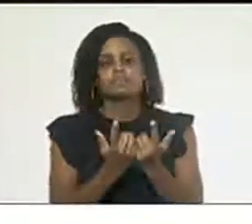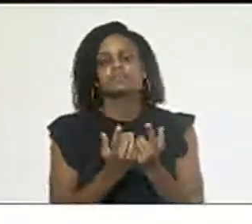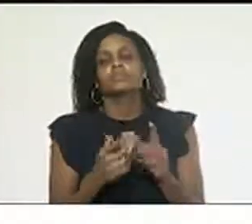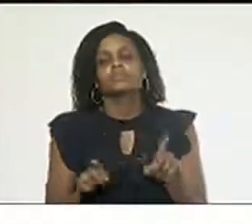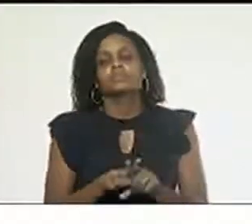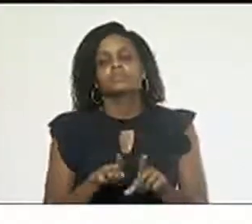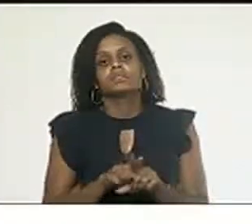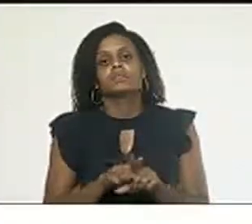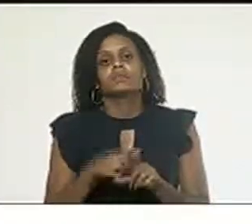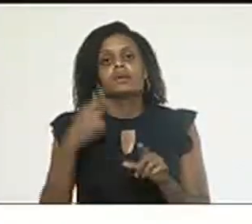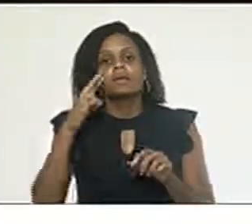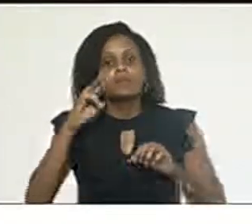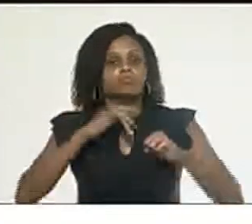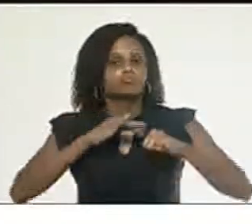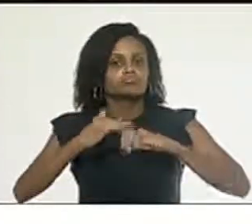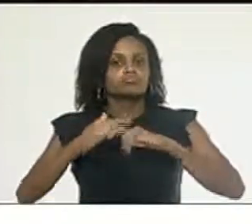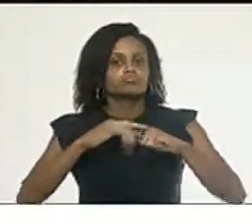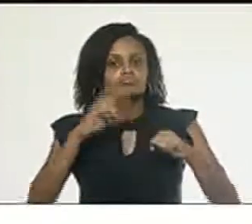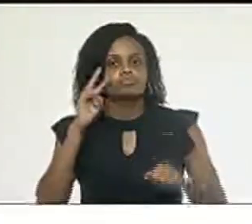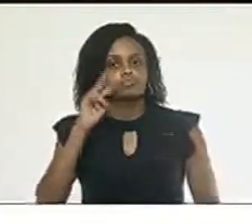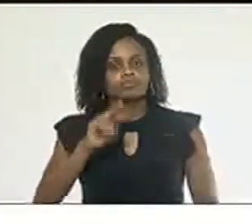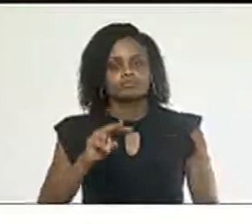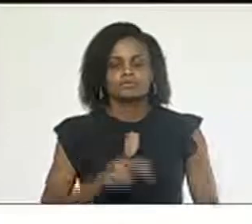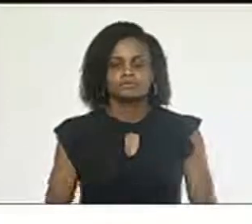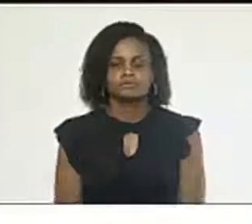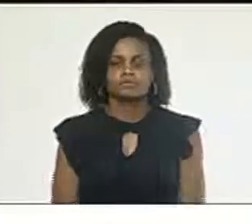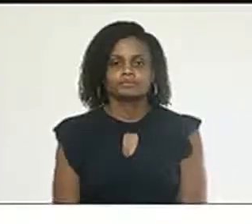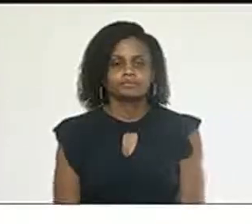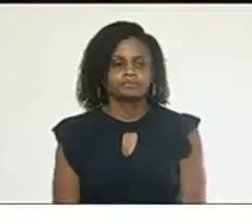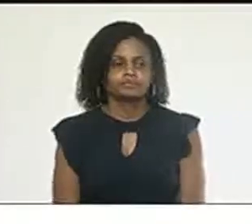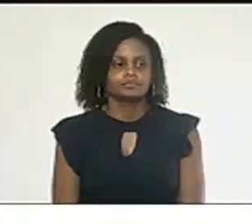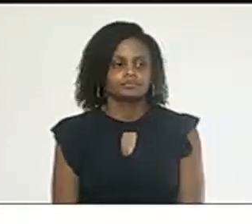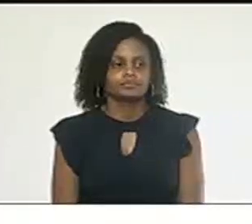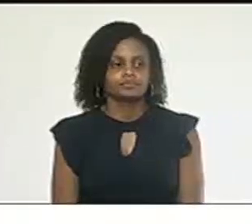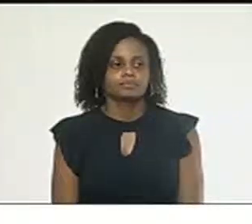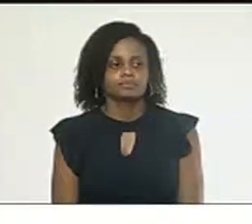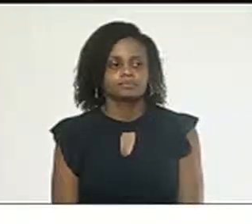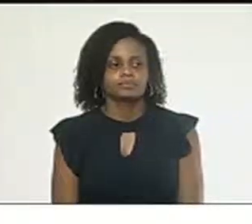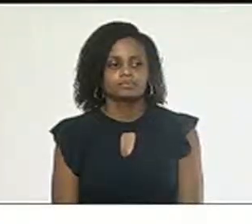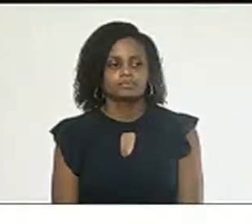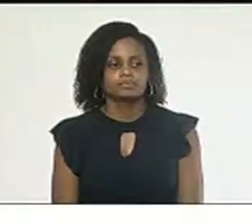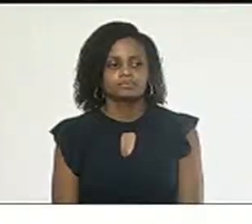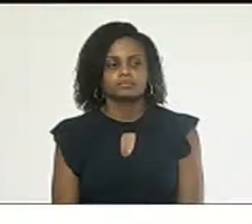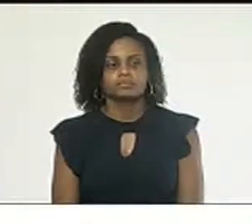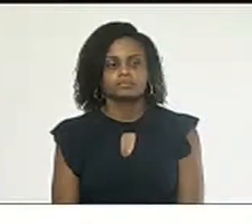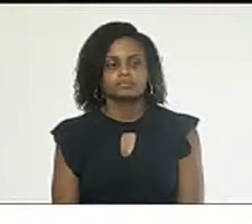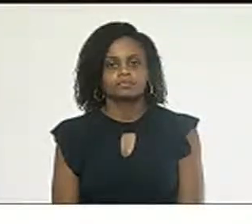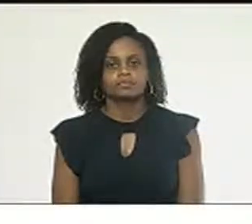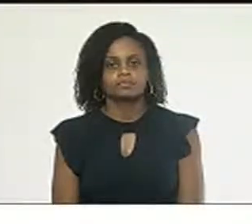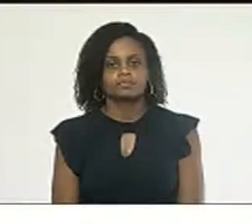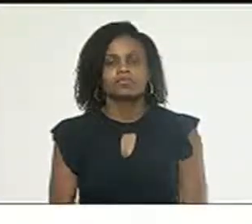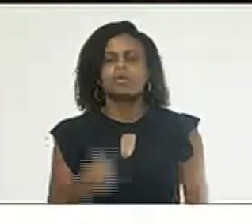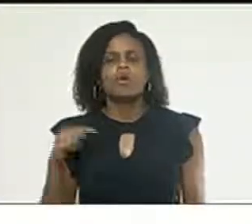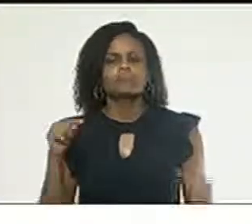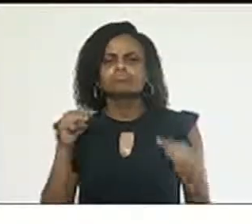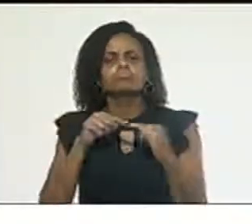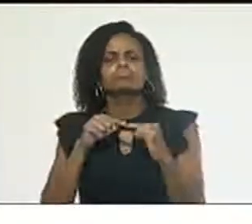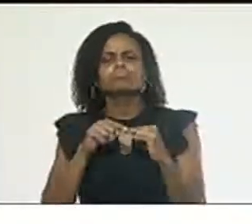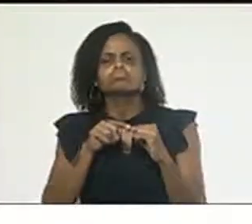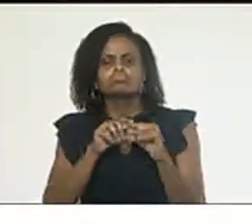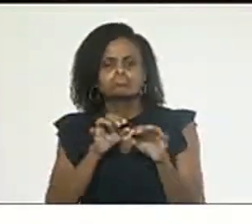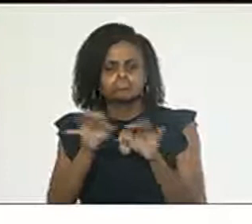nos acompanham pelas redes sociais. A finalidade da construção e